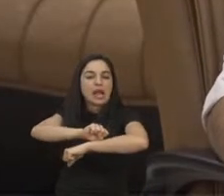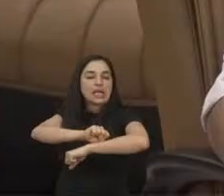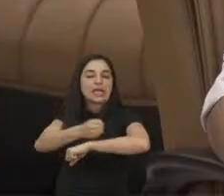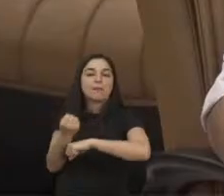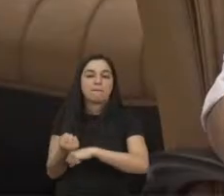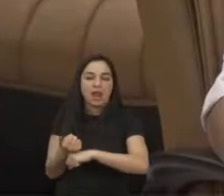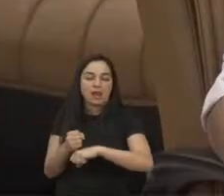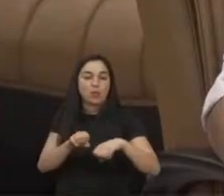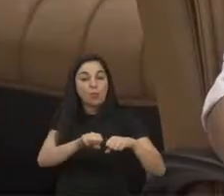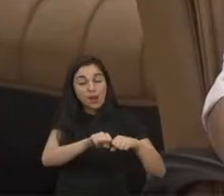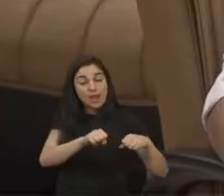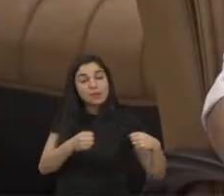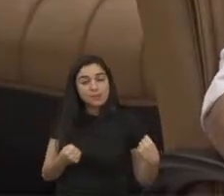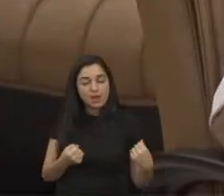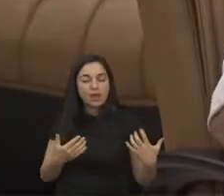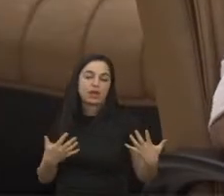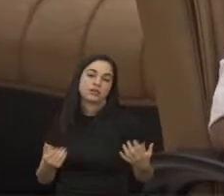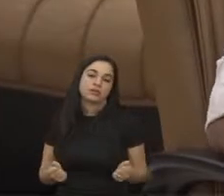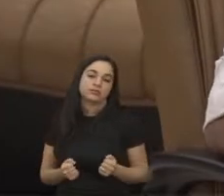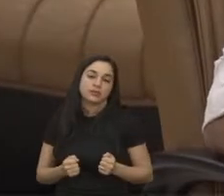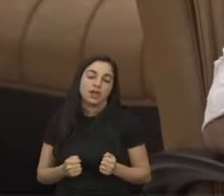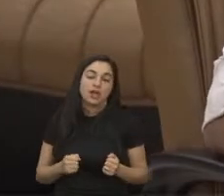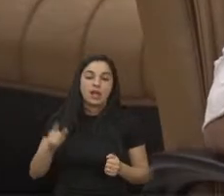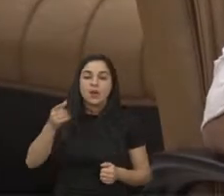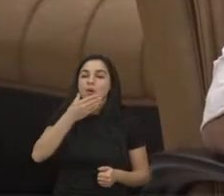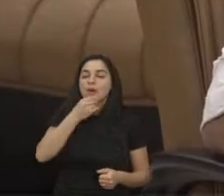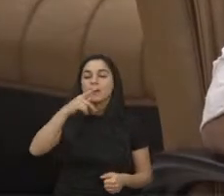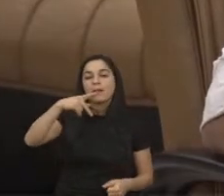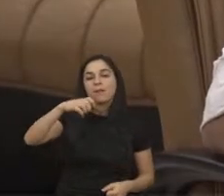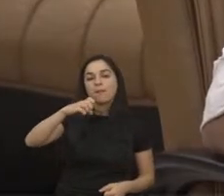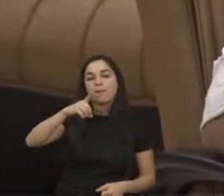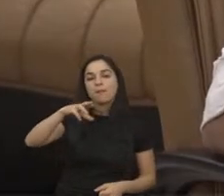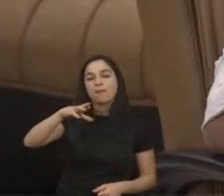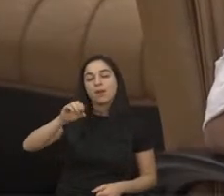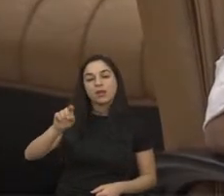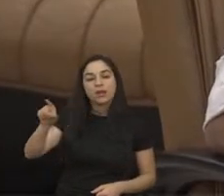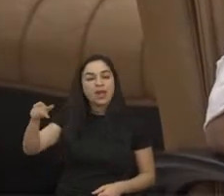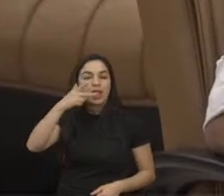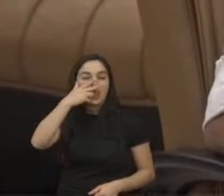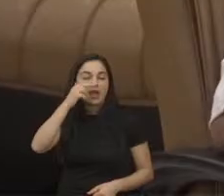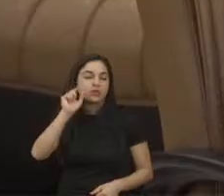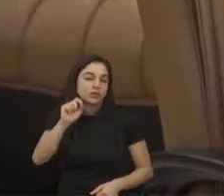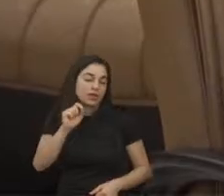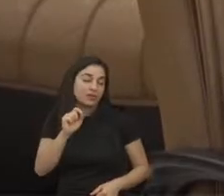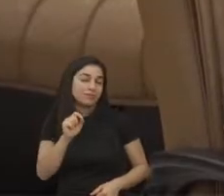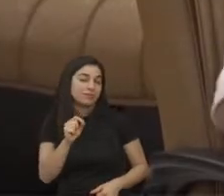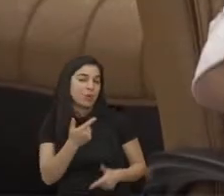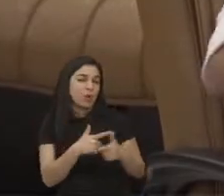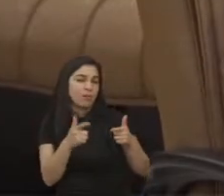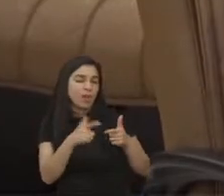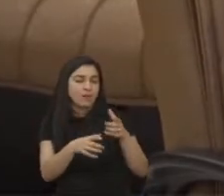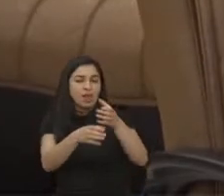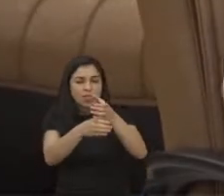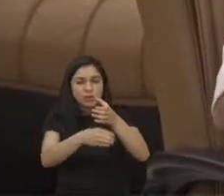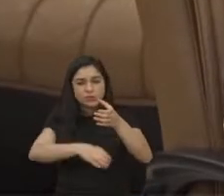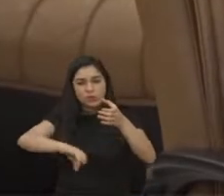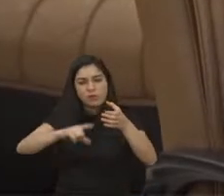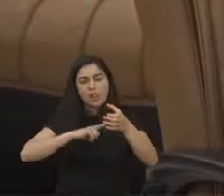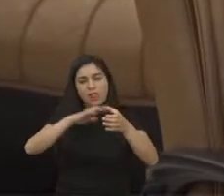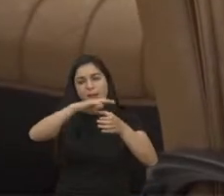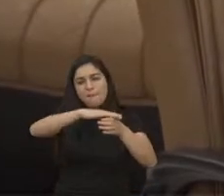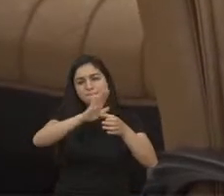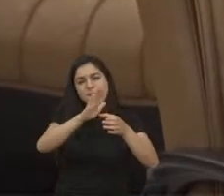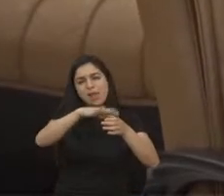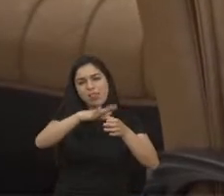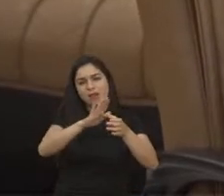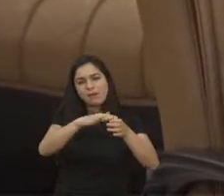dele. O seu Pedro não tem certeza, mas a hipótese dele é que isso tem alguma coisa a ver com o esgoto, que tem uma tampa logo na frente da casa